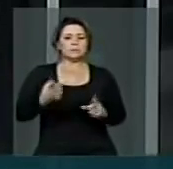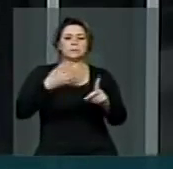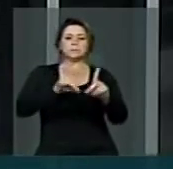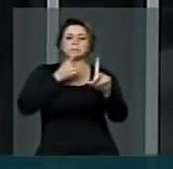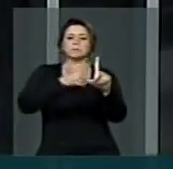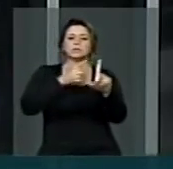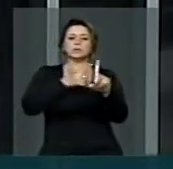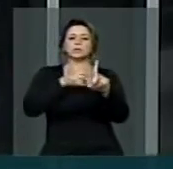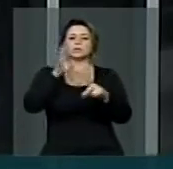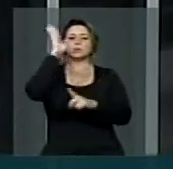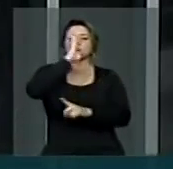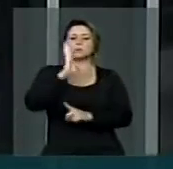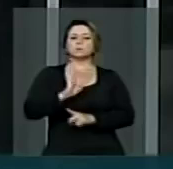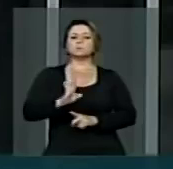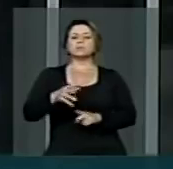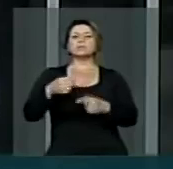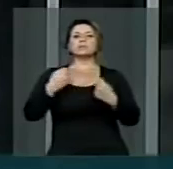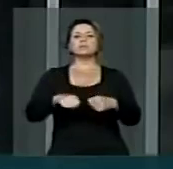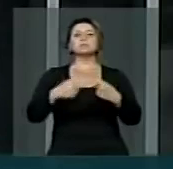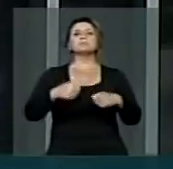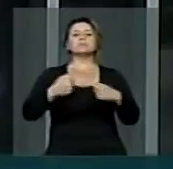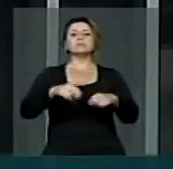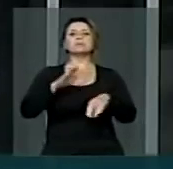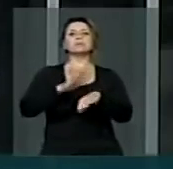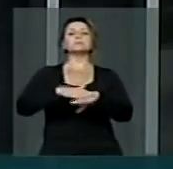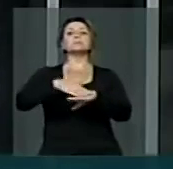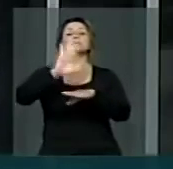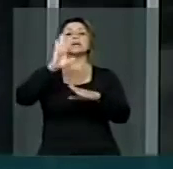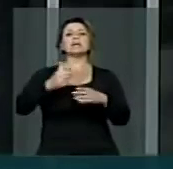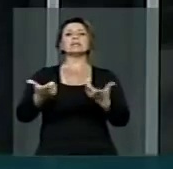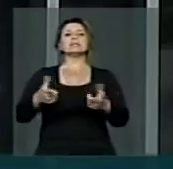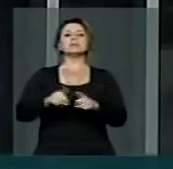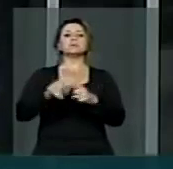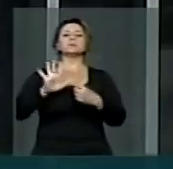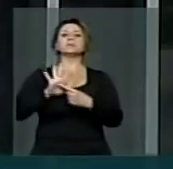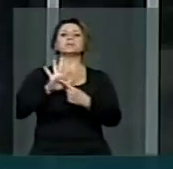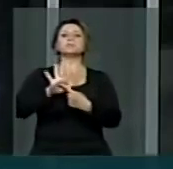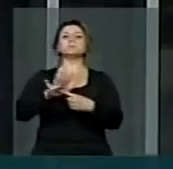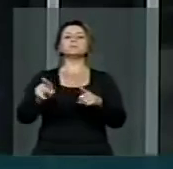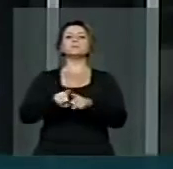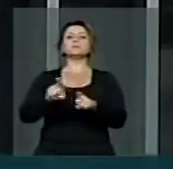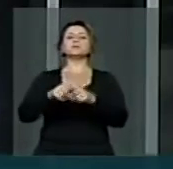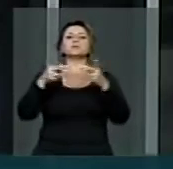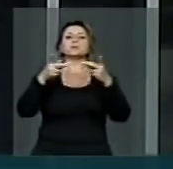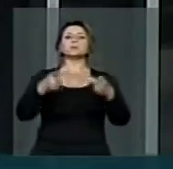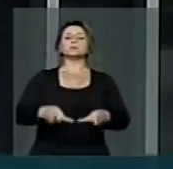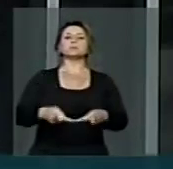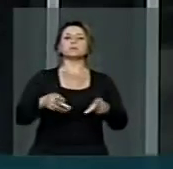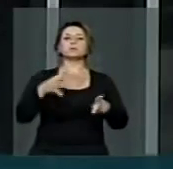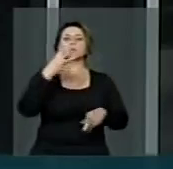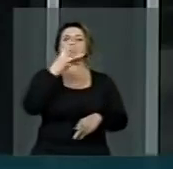desafio, o Brasil precisa de bem mais que os instrumentos prescritos no projeto de lei